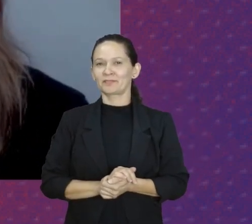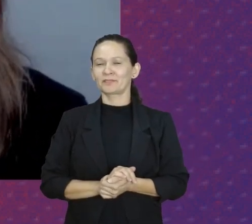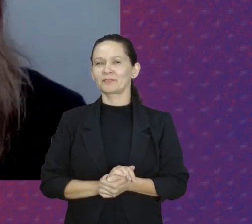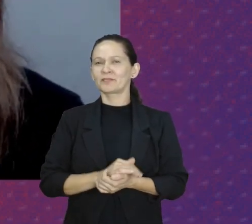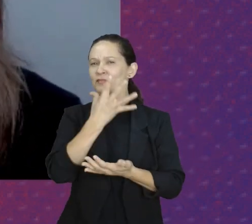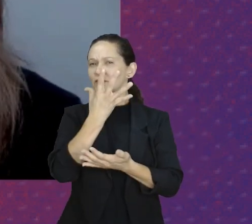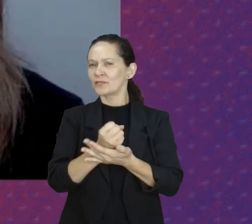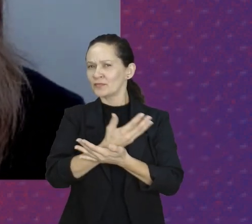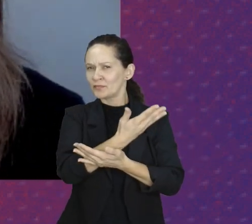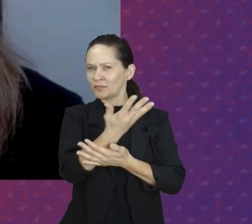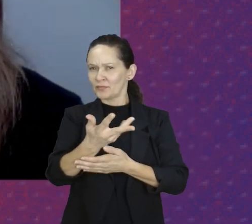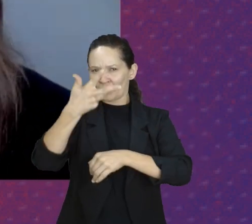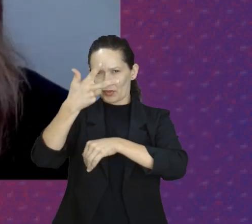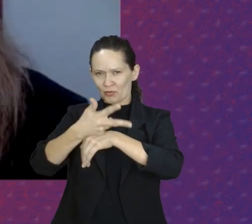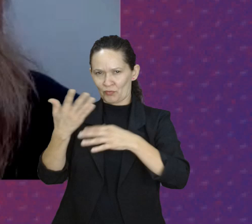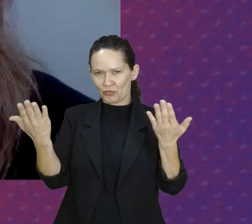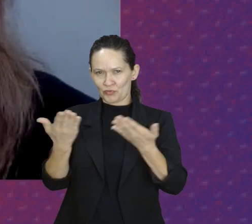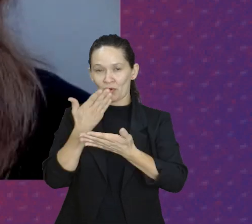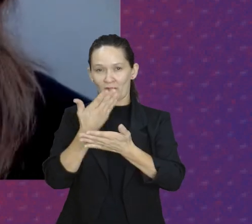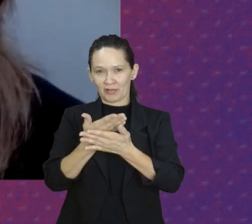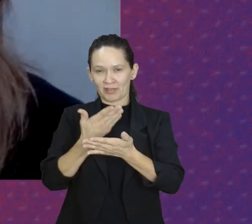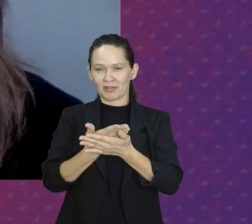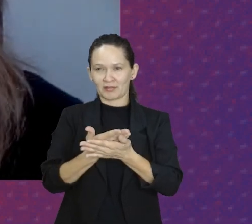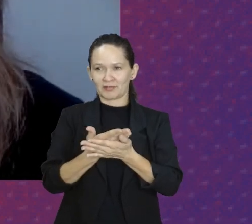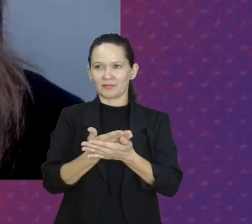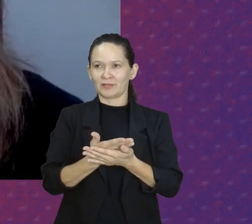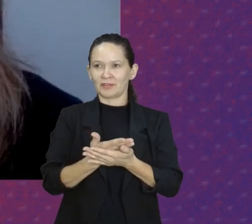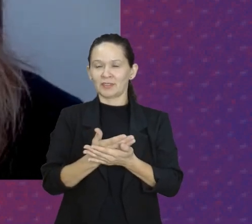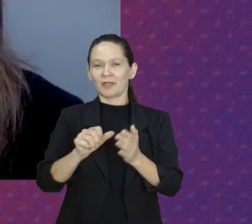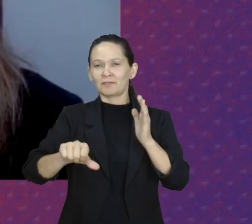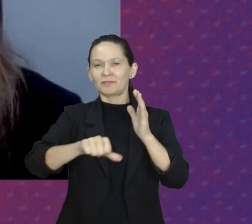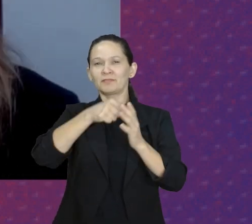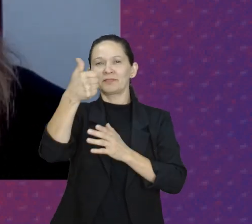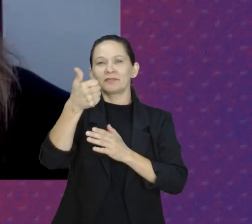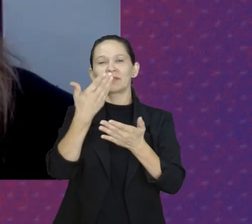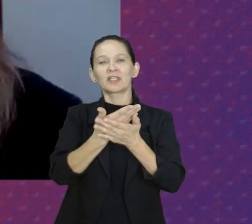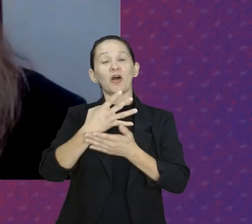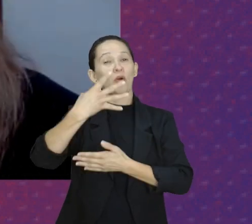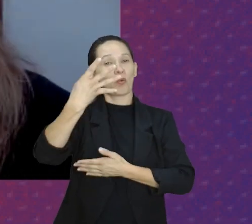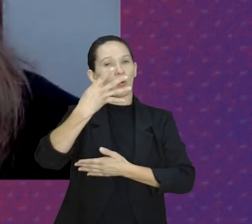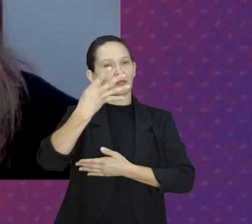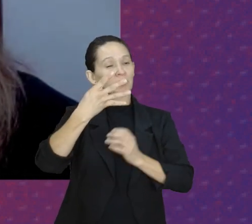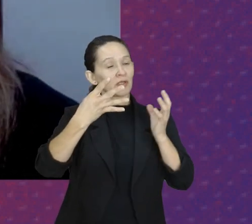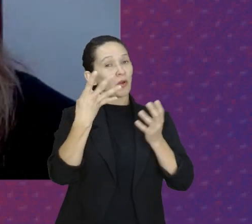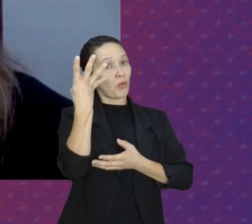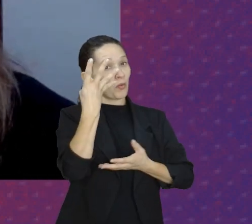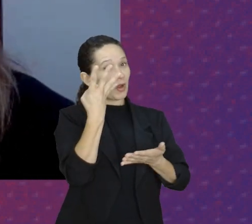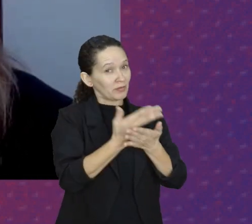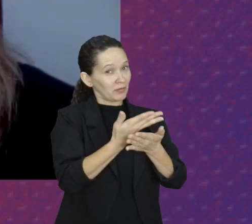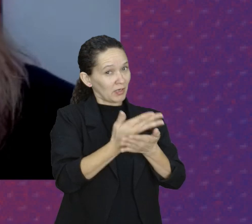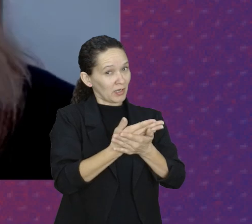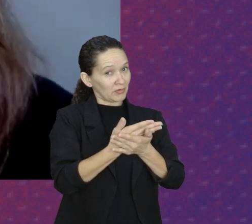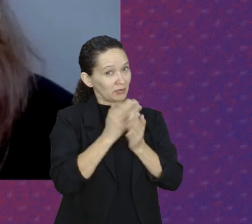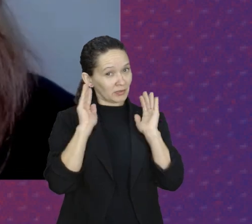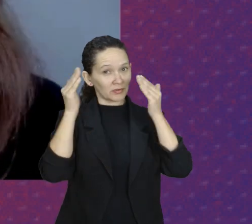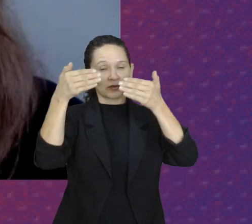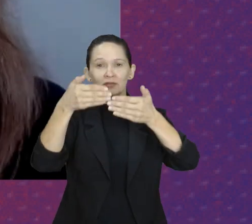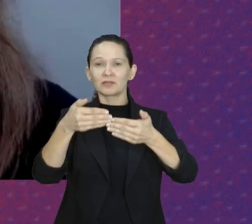para vocês hoje, essa aula de hoje é a primeira de 4. Então, são 4 aulas com